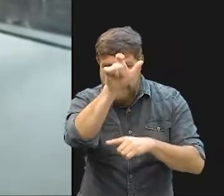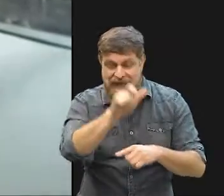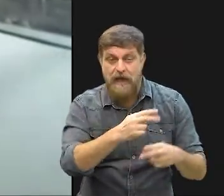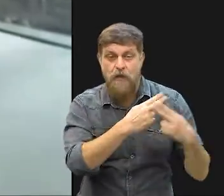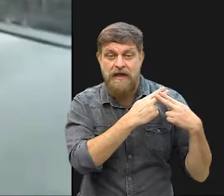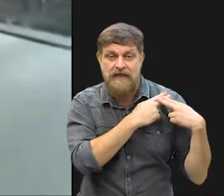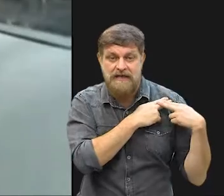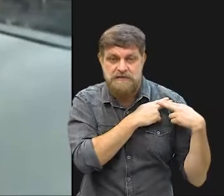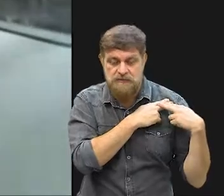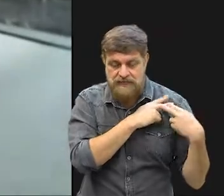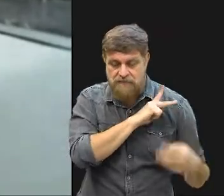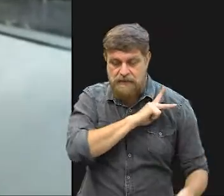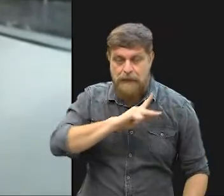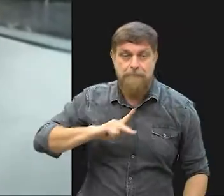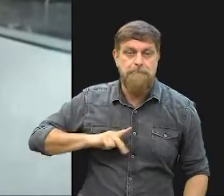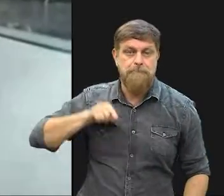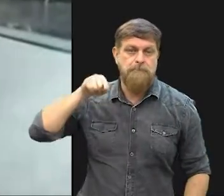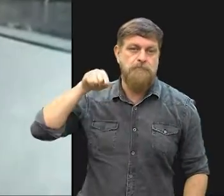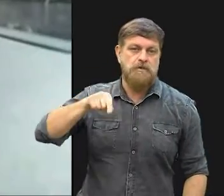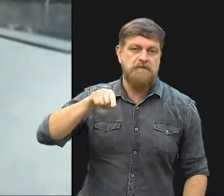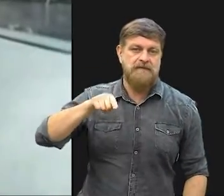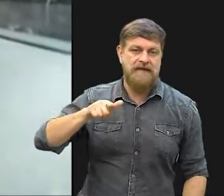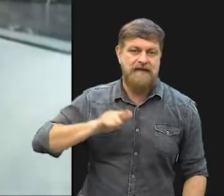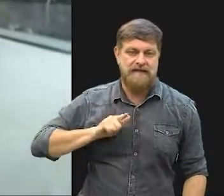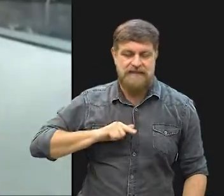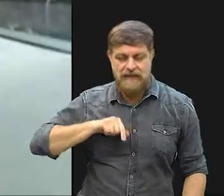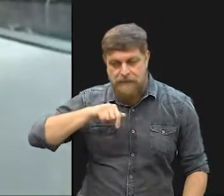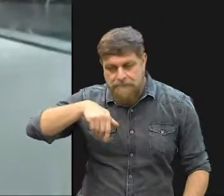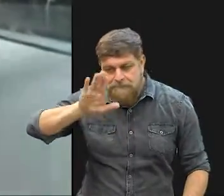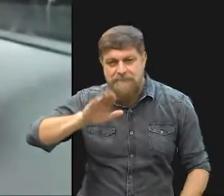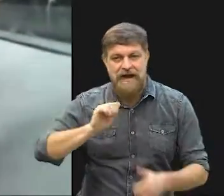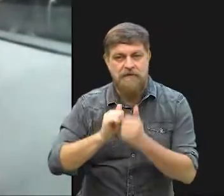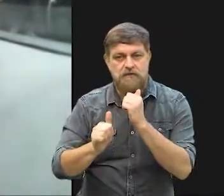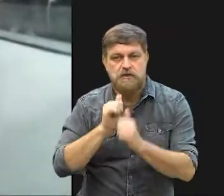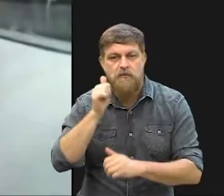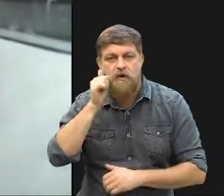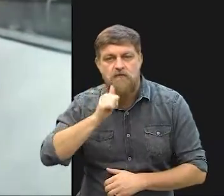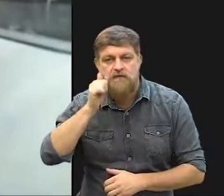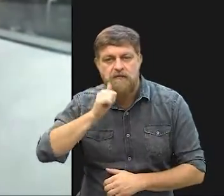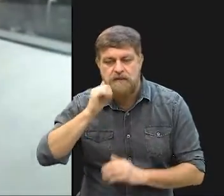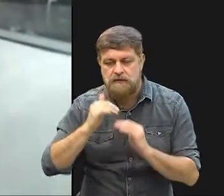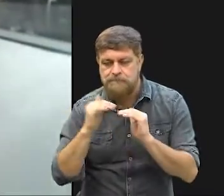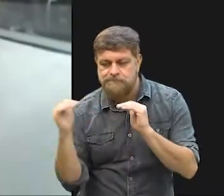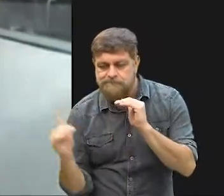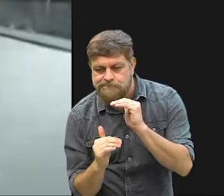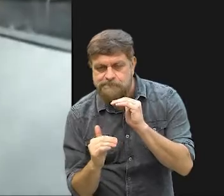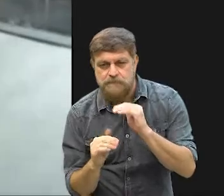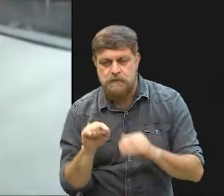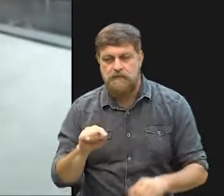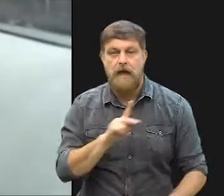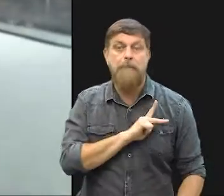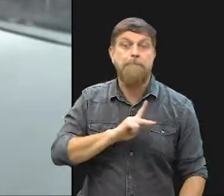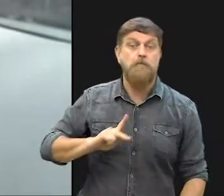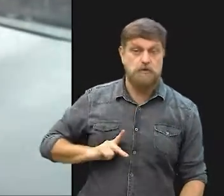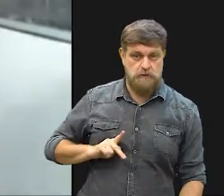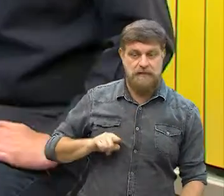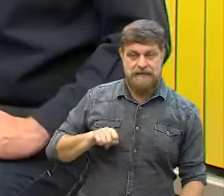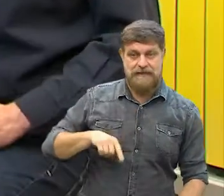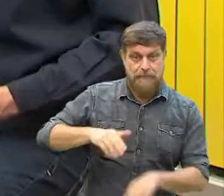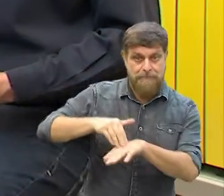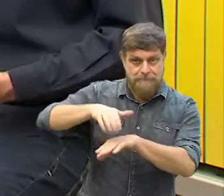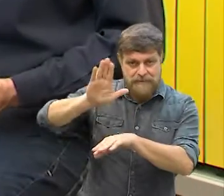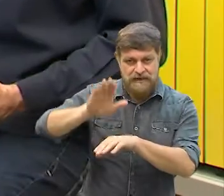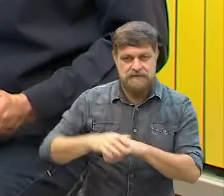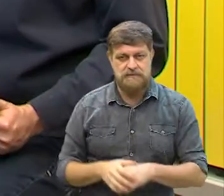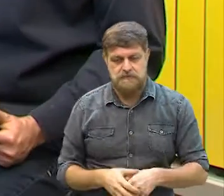com a Ponte Preta. Então, hoje, no caso, quem tem mais futebol feminino, que acabou caindo, né, de divisão um ano retrasado, é a Ponte Preta. E